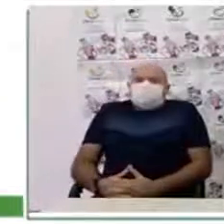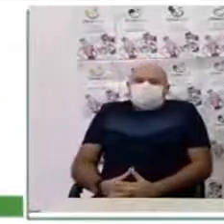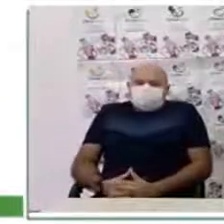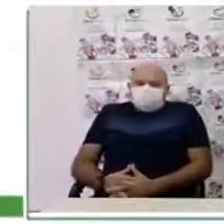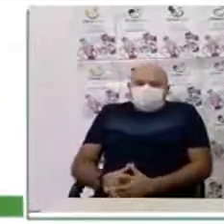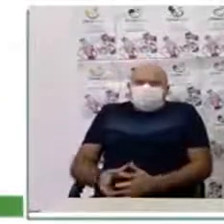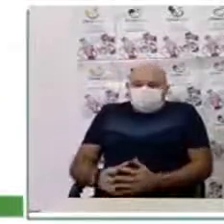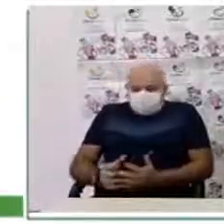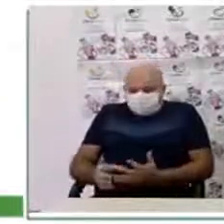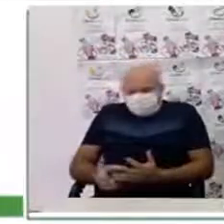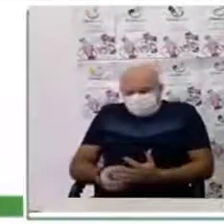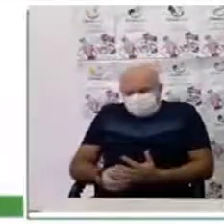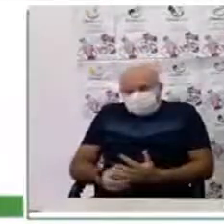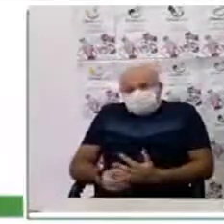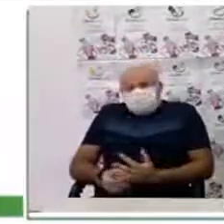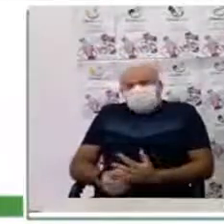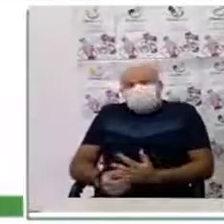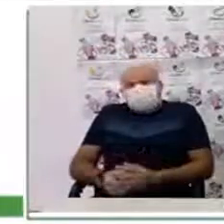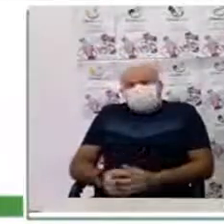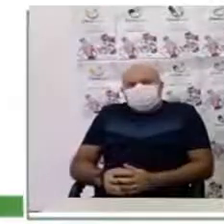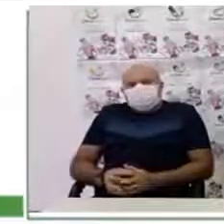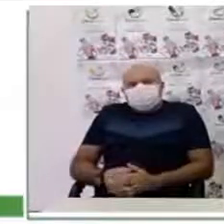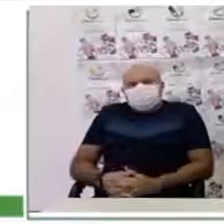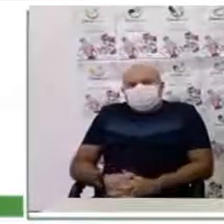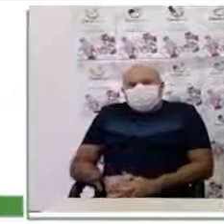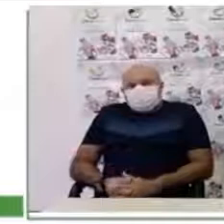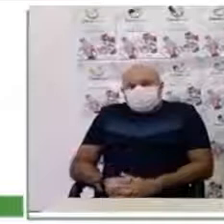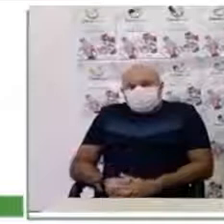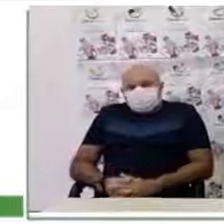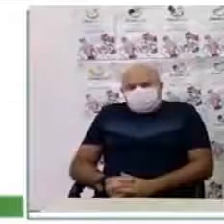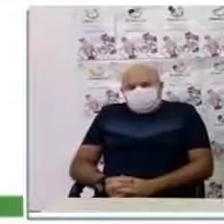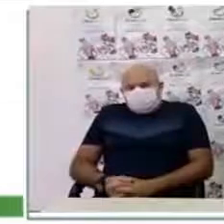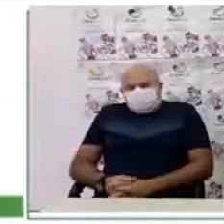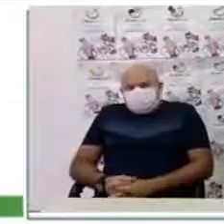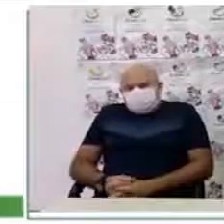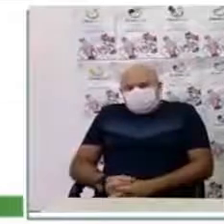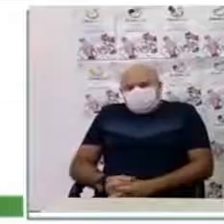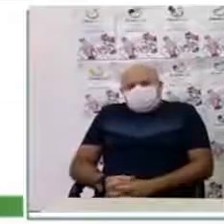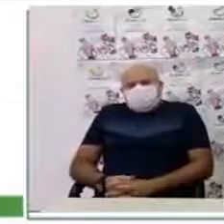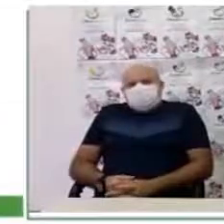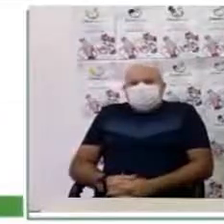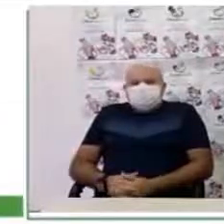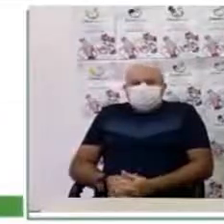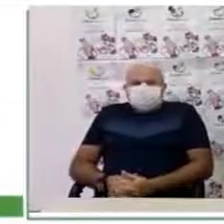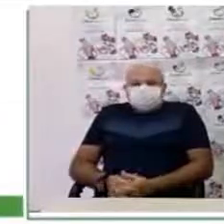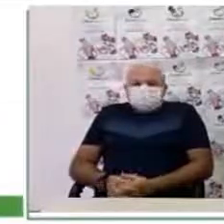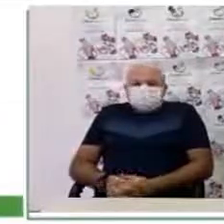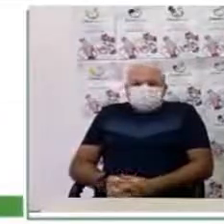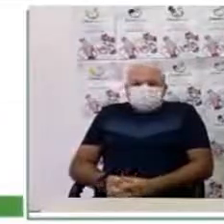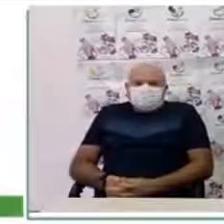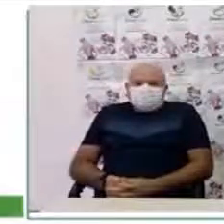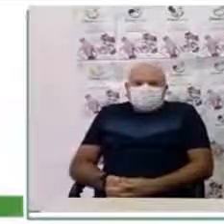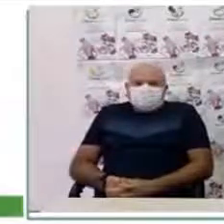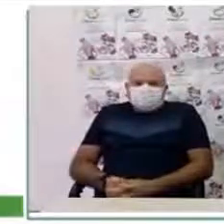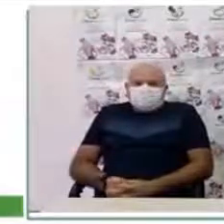dentro era negativa, onde se encontravam os elétrons, certo? Como você pode observar, no modelo atômico de